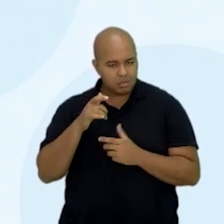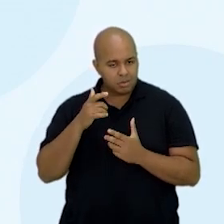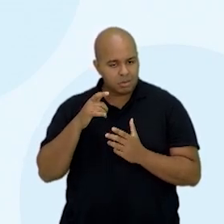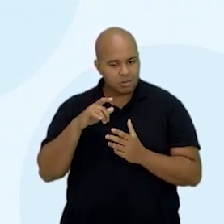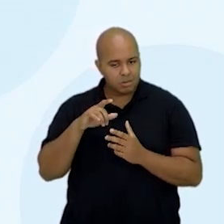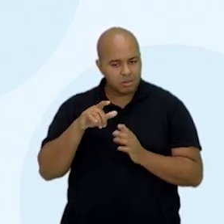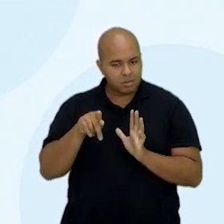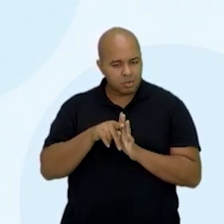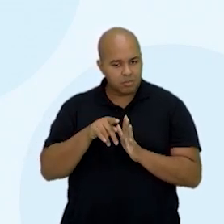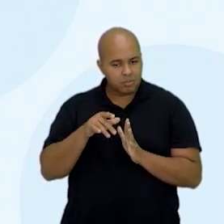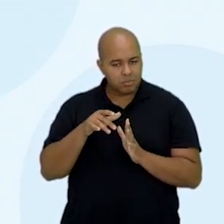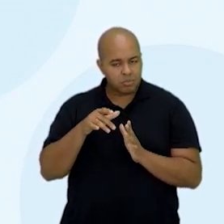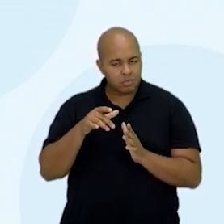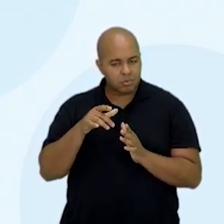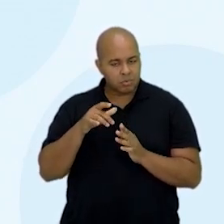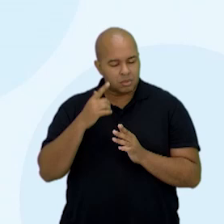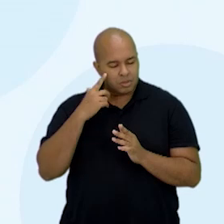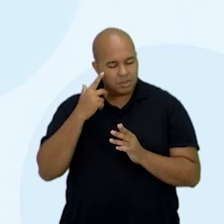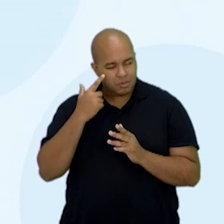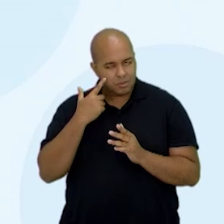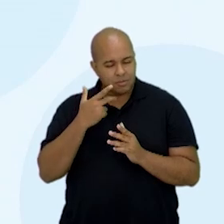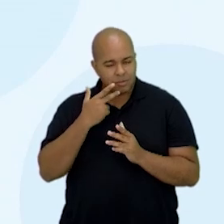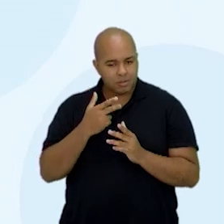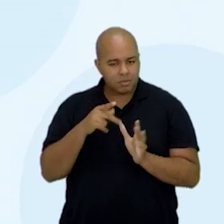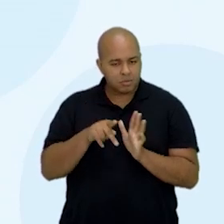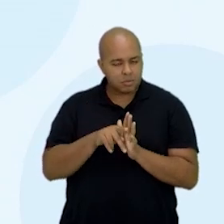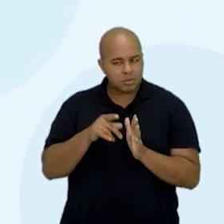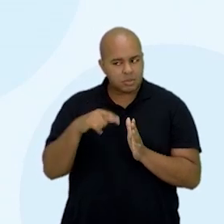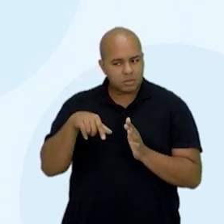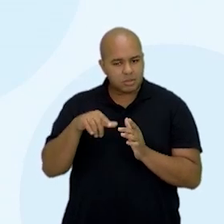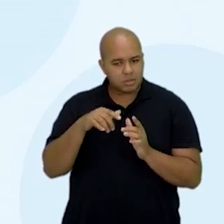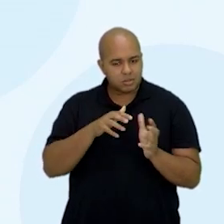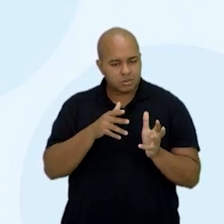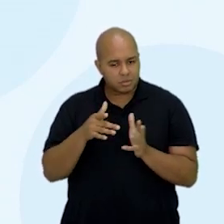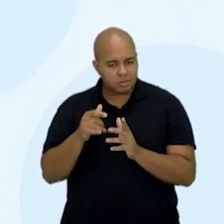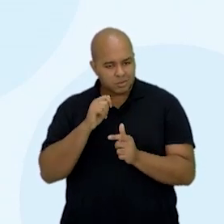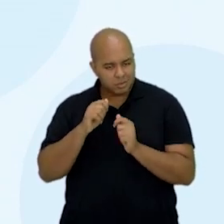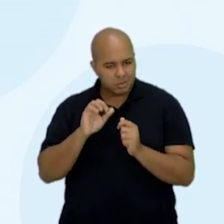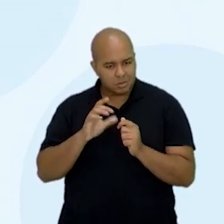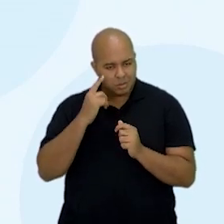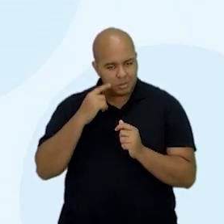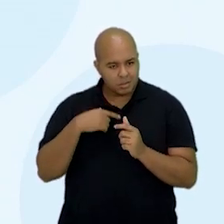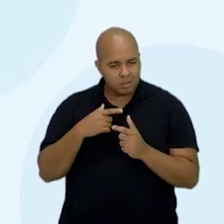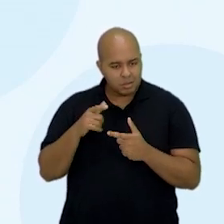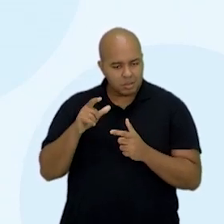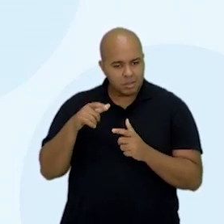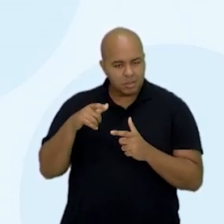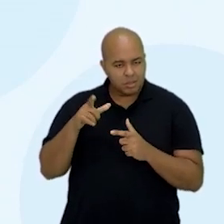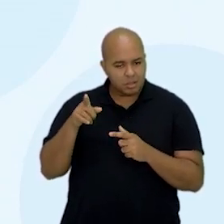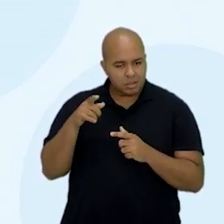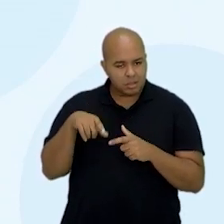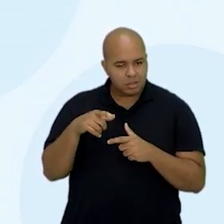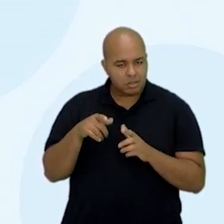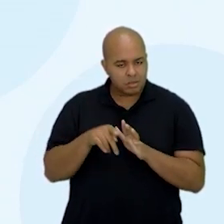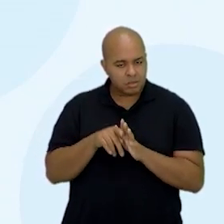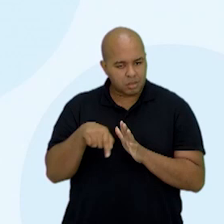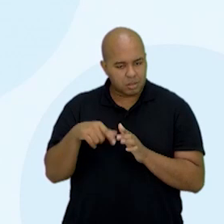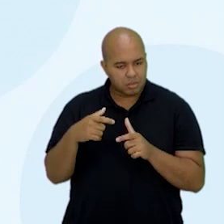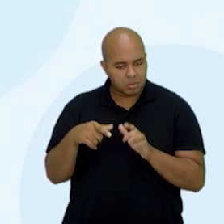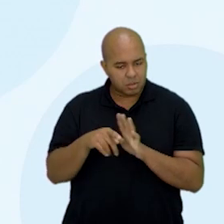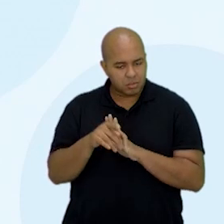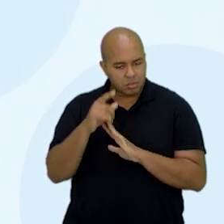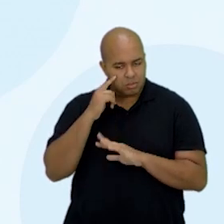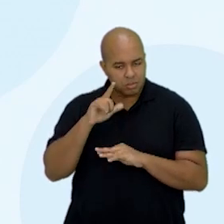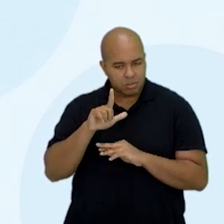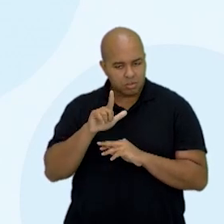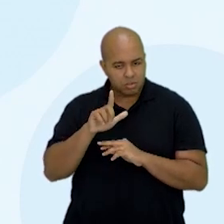neighbor então a gente tá falando aqui que essa série de entrevistas aconteceu nesse local